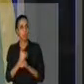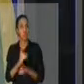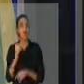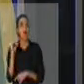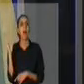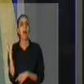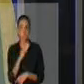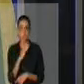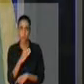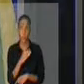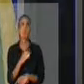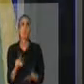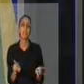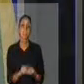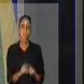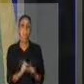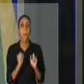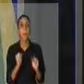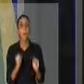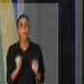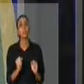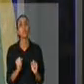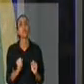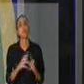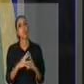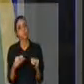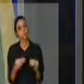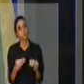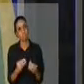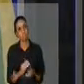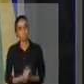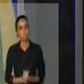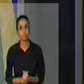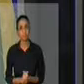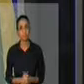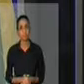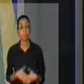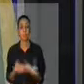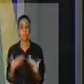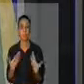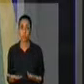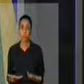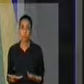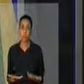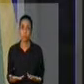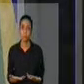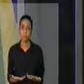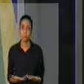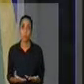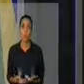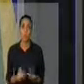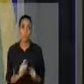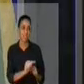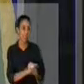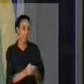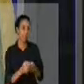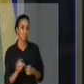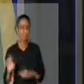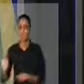mais rápido e maior é a chance de superar esse problema. Portanto, esse é o desafio de todos